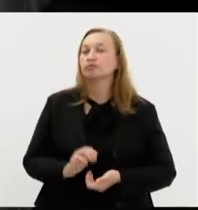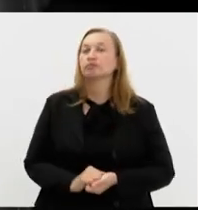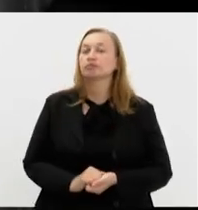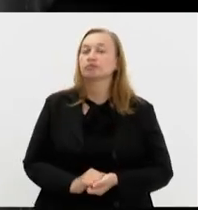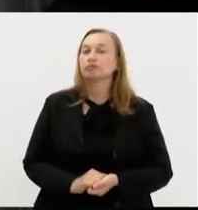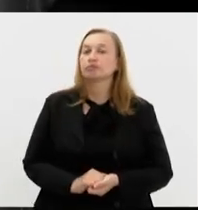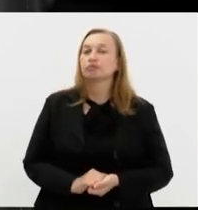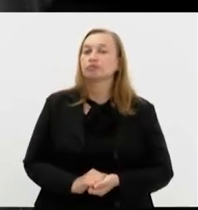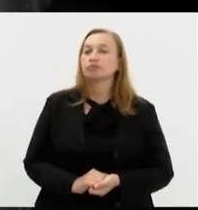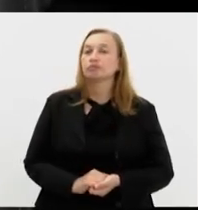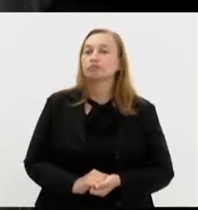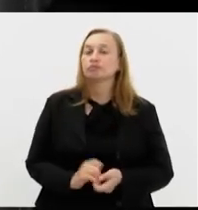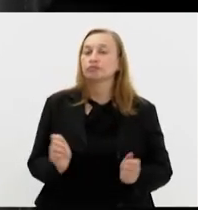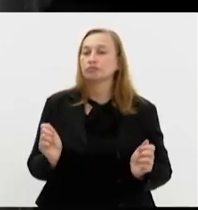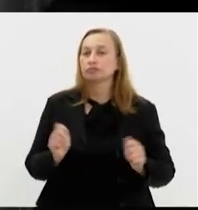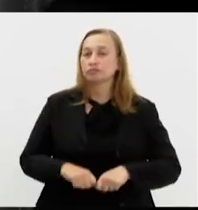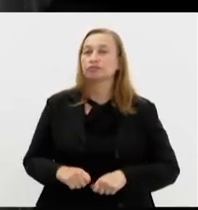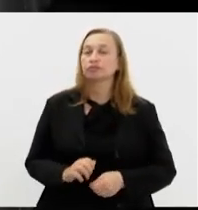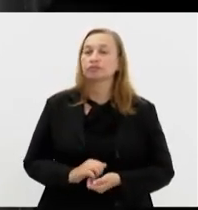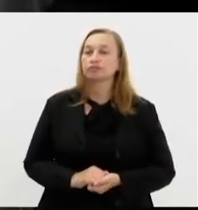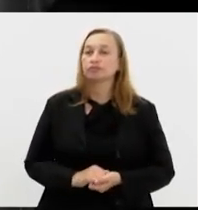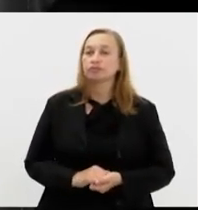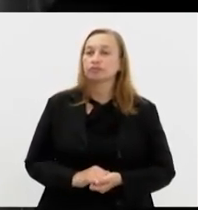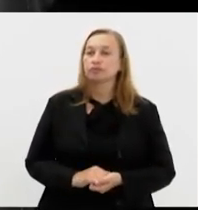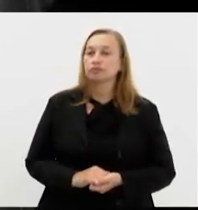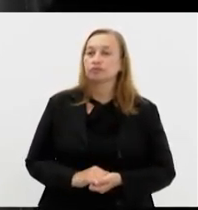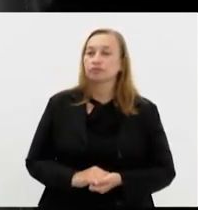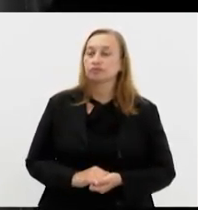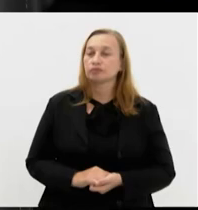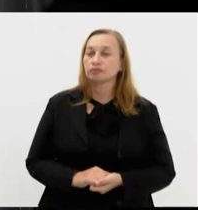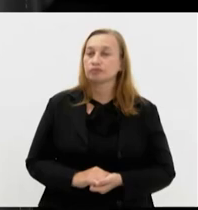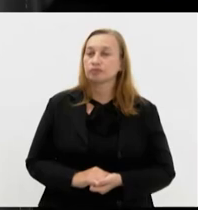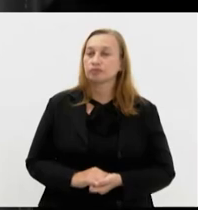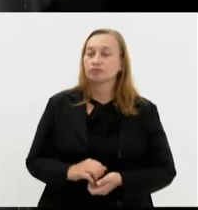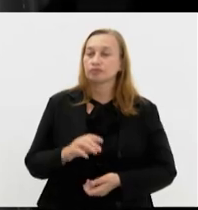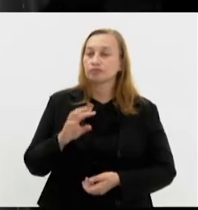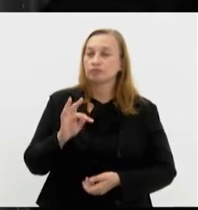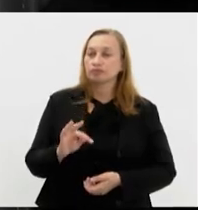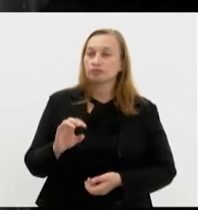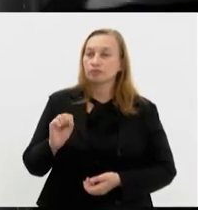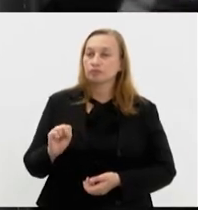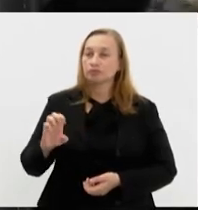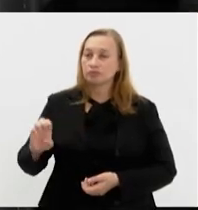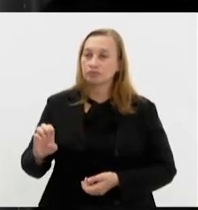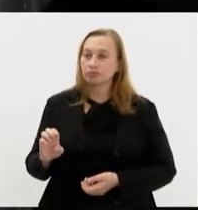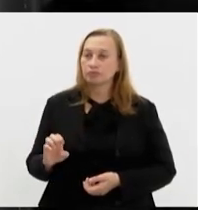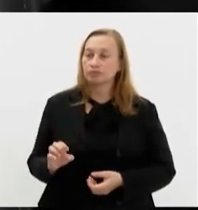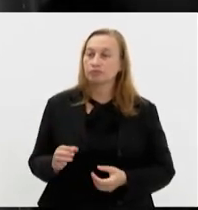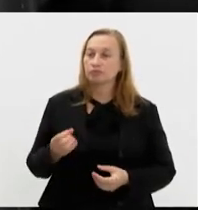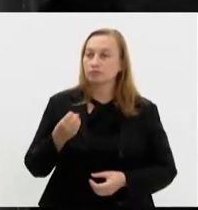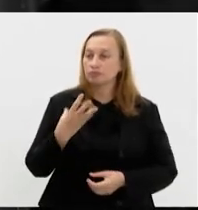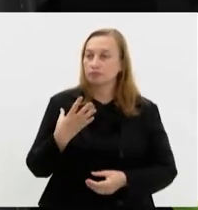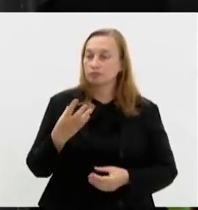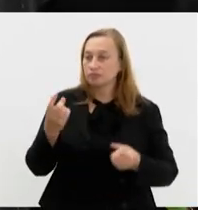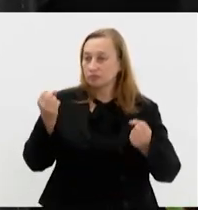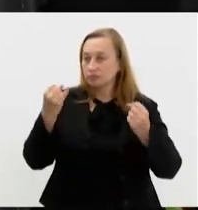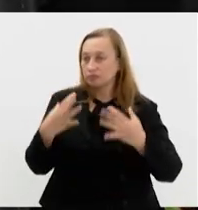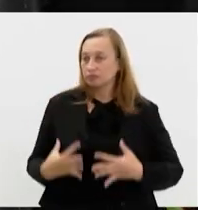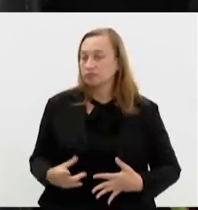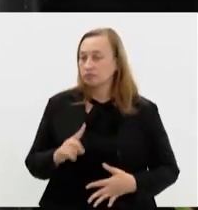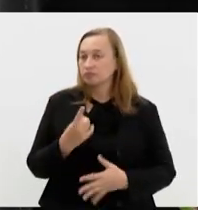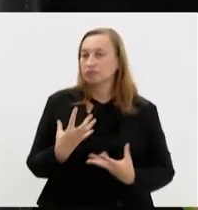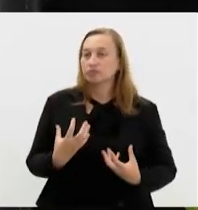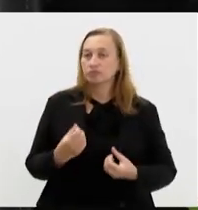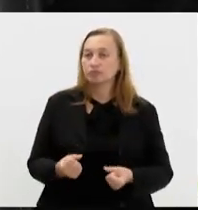aqui nessa possibilidade a jurisprudência mais recente do TSE deixou bem delineado não se admite a